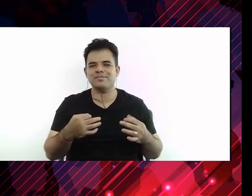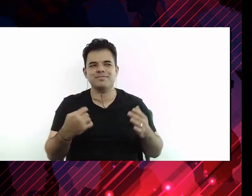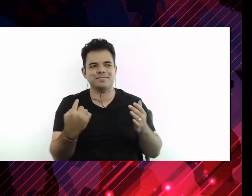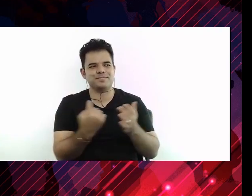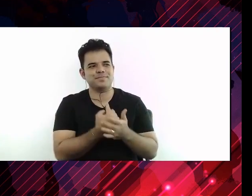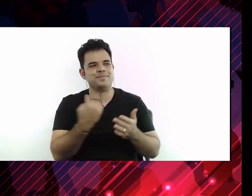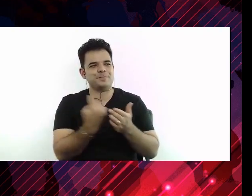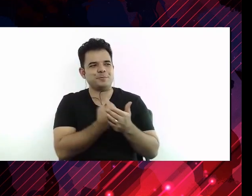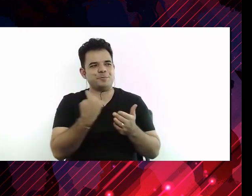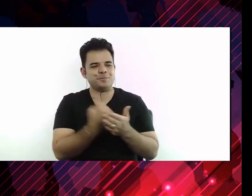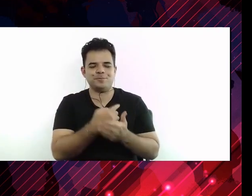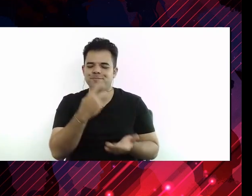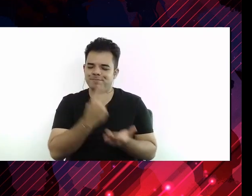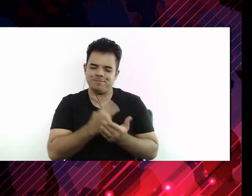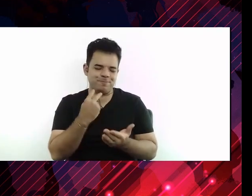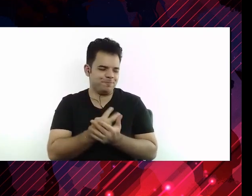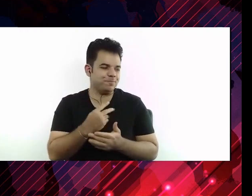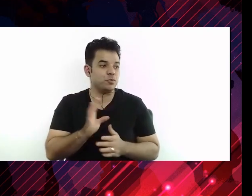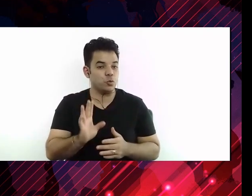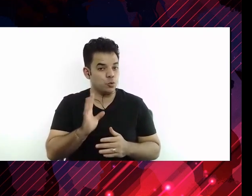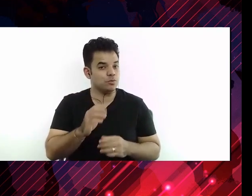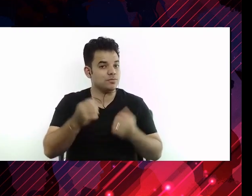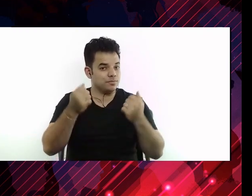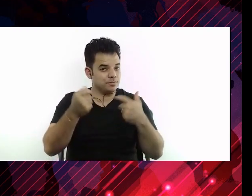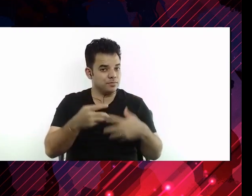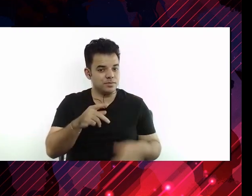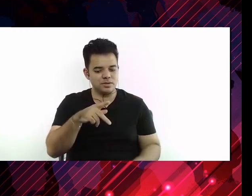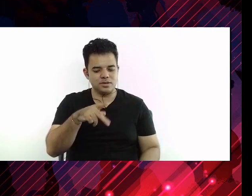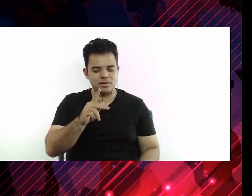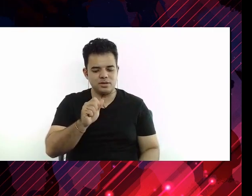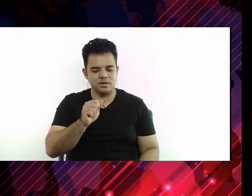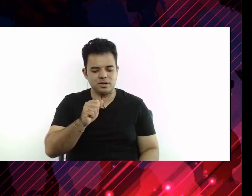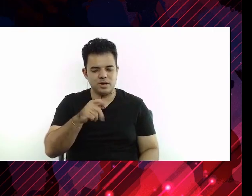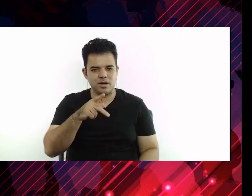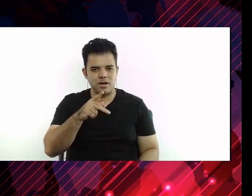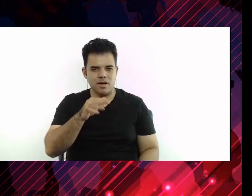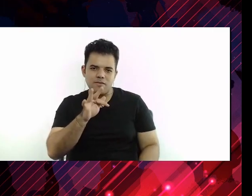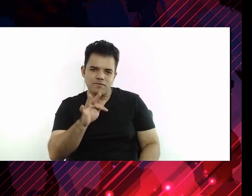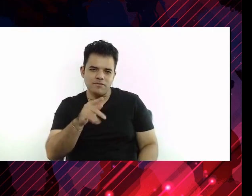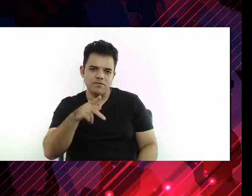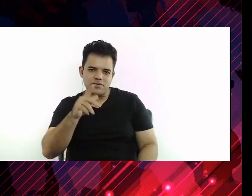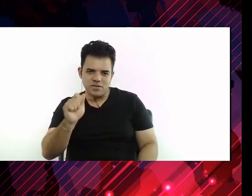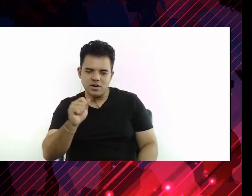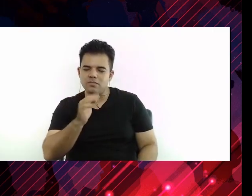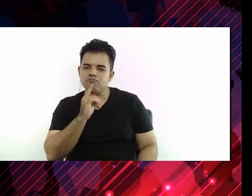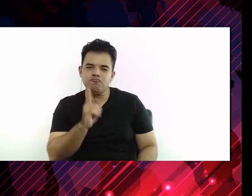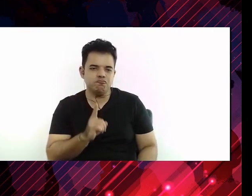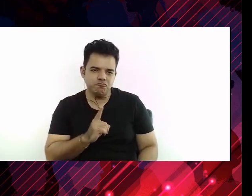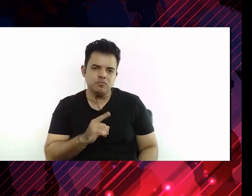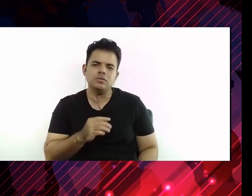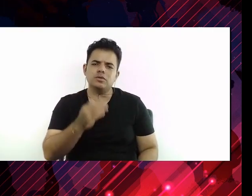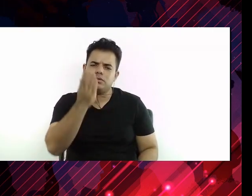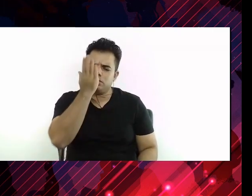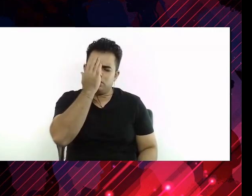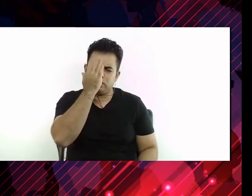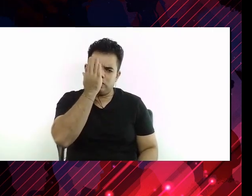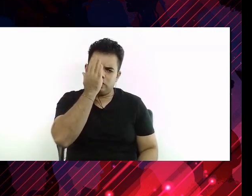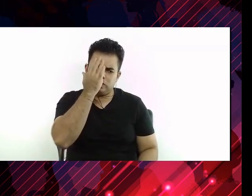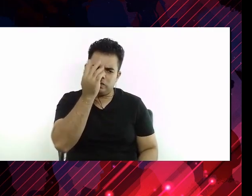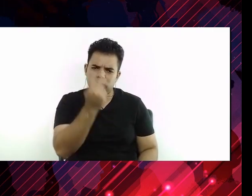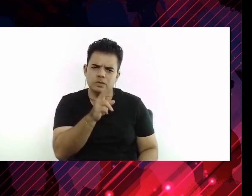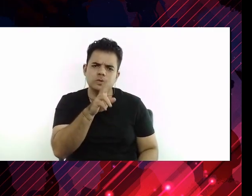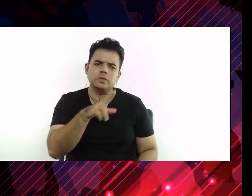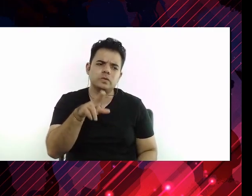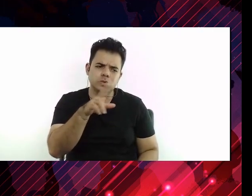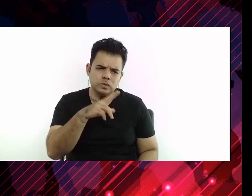isso. Particularmente, eu não conheço tanto do Kafka. O que eu sei é que ele pode ser usado mais para, de certa forma,